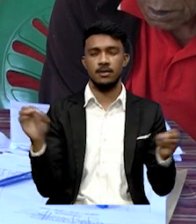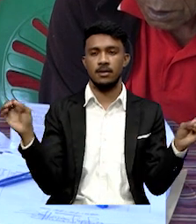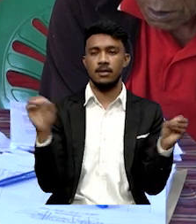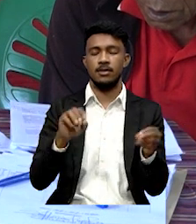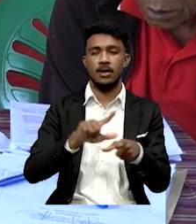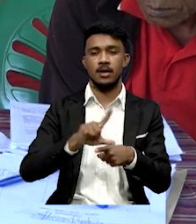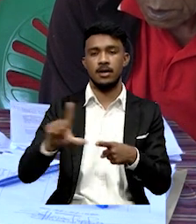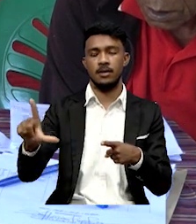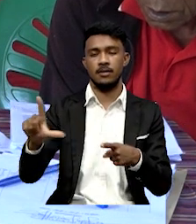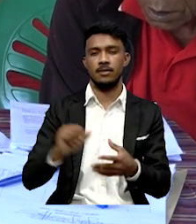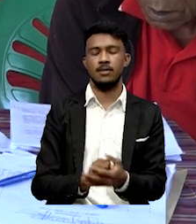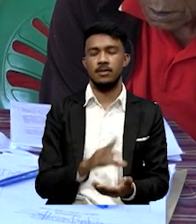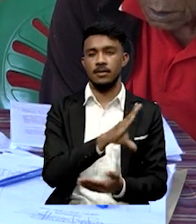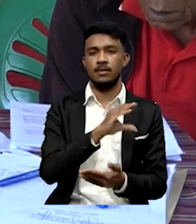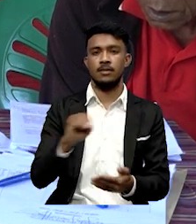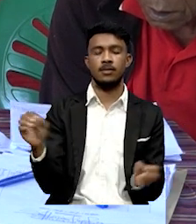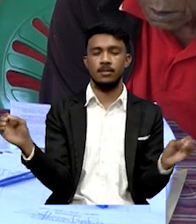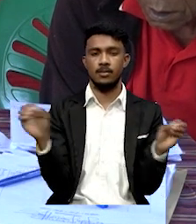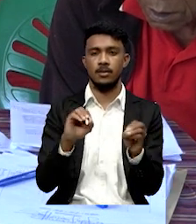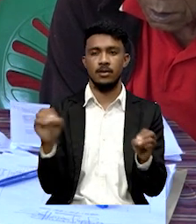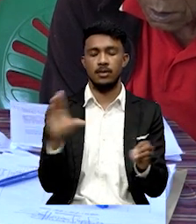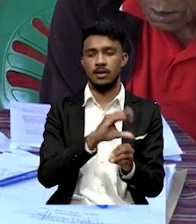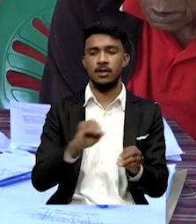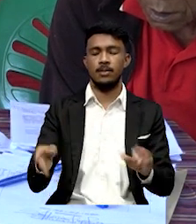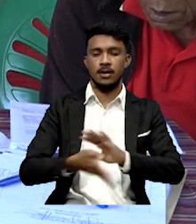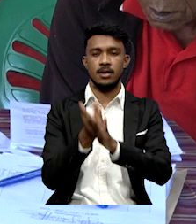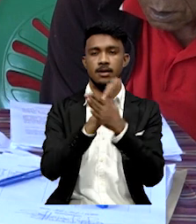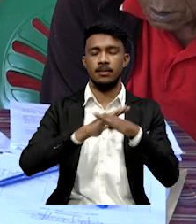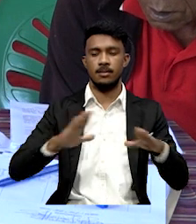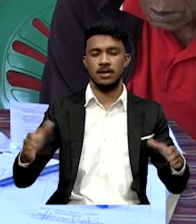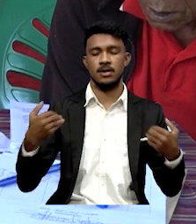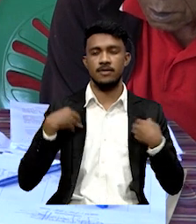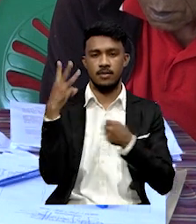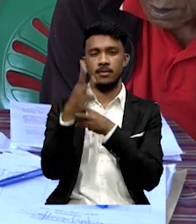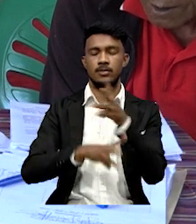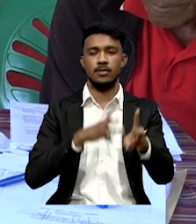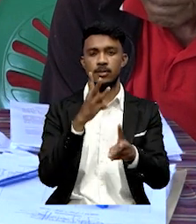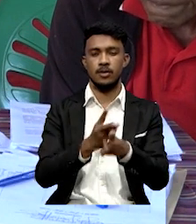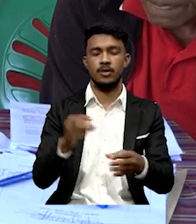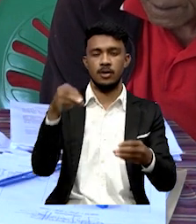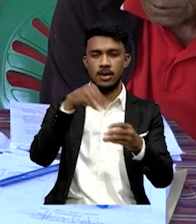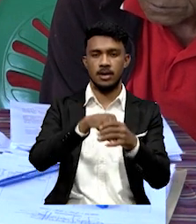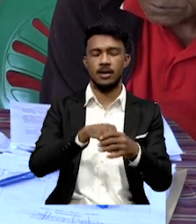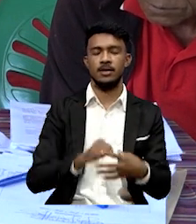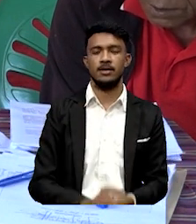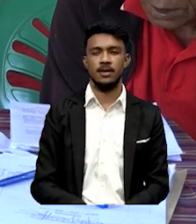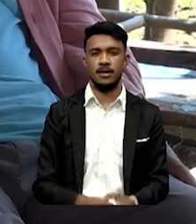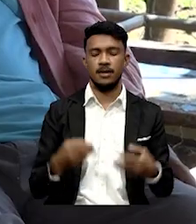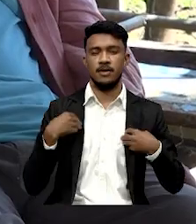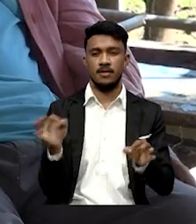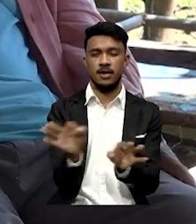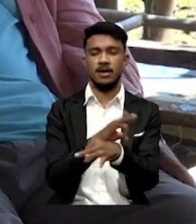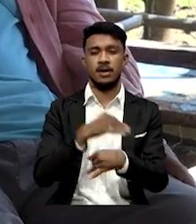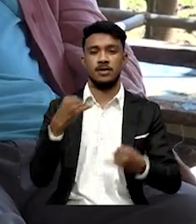nyadu, non blok, no amante da pas, iha mundu raiklara. Hadiah